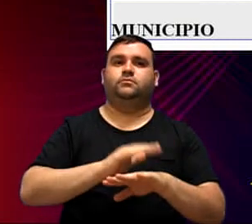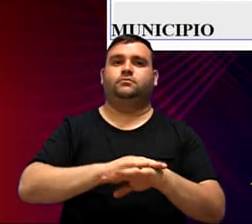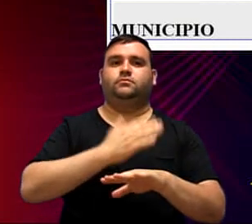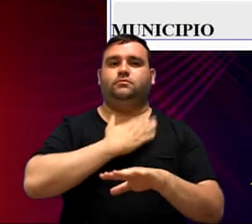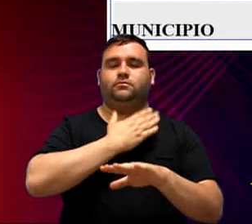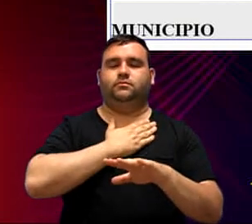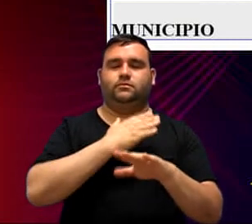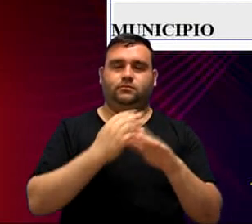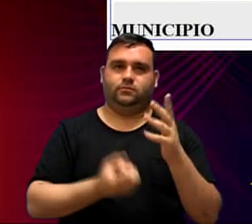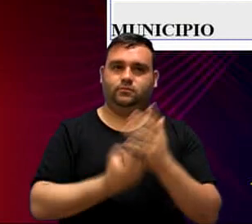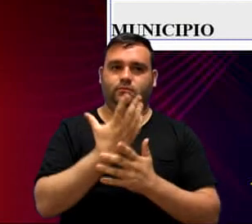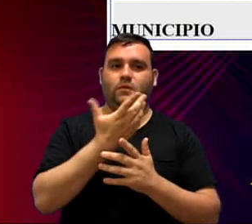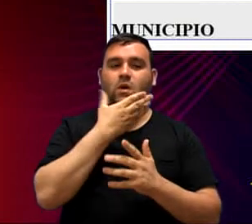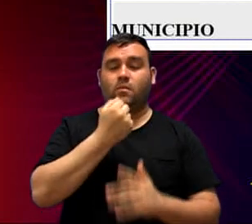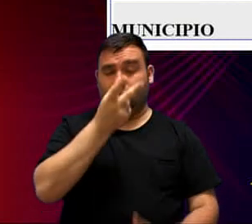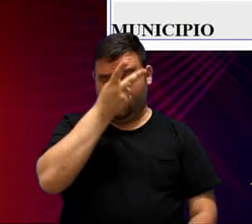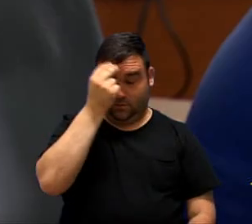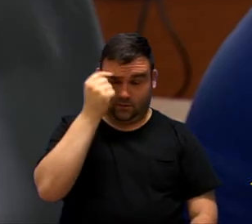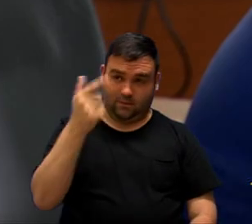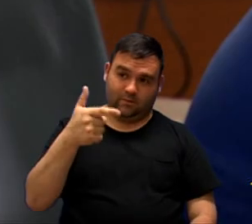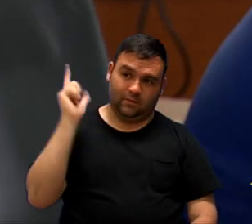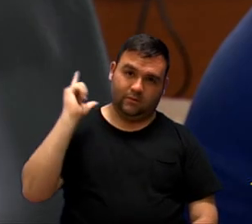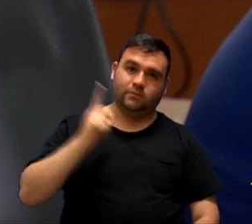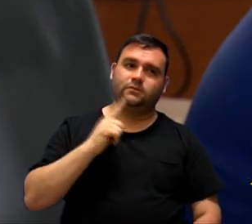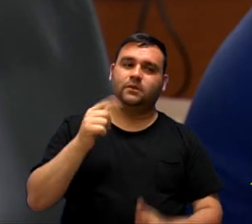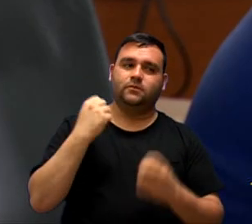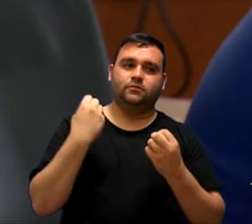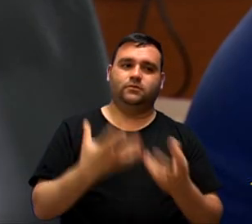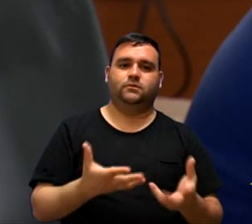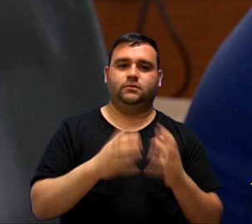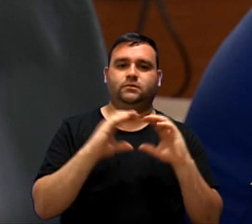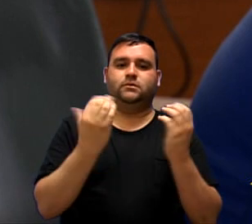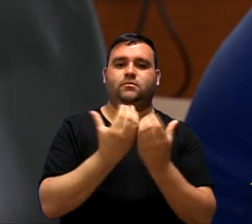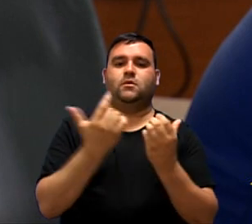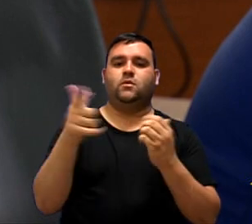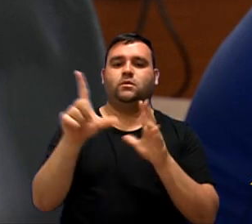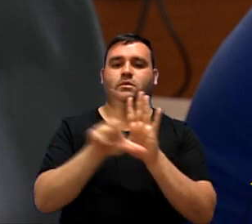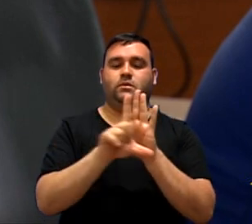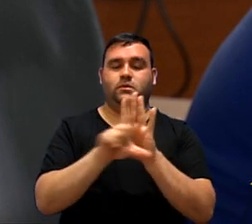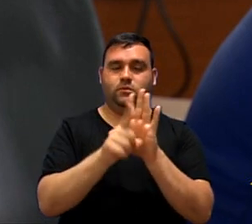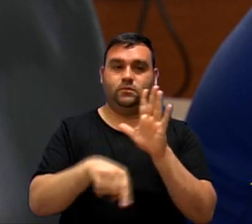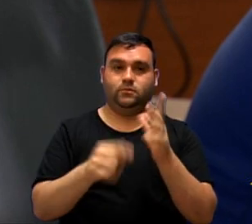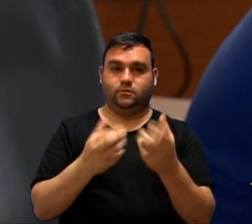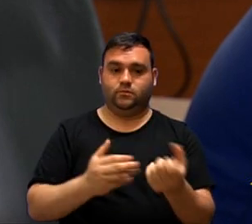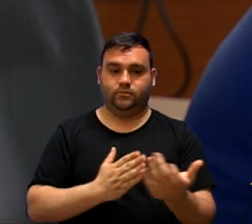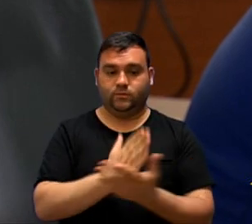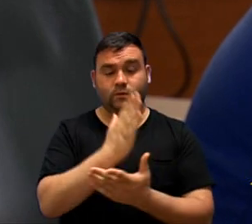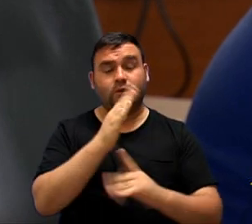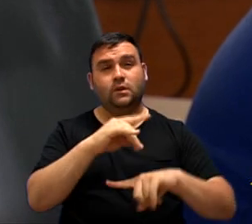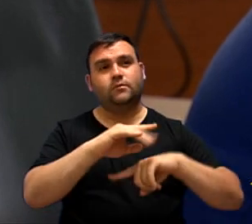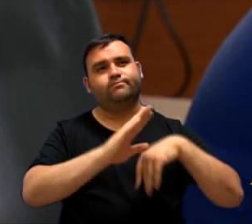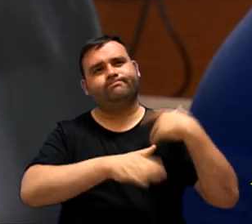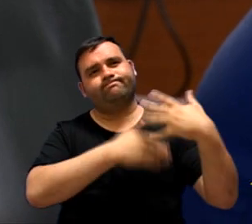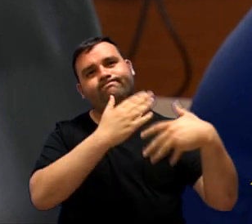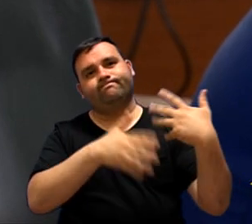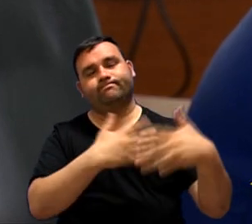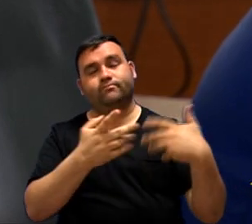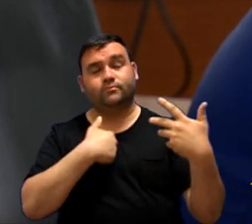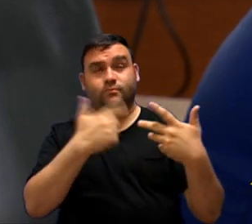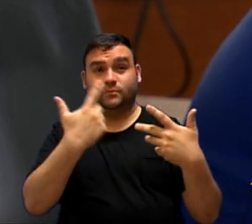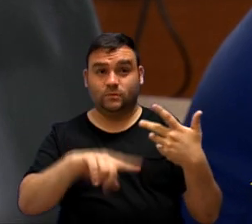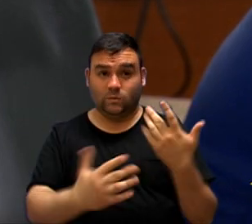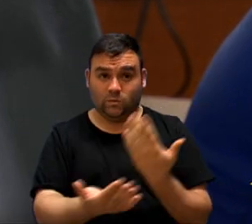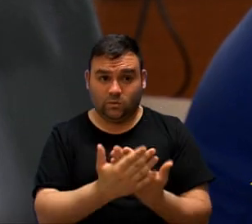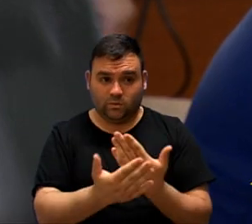depois o prefeito anterior acabou mandando para cá uma lei e a gente acabou aprovando, e depois eu